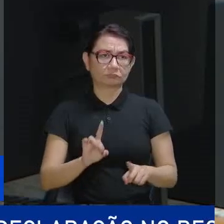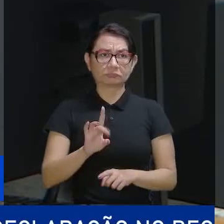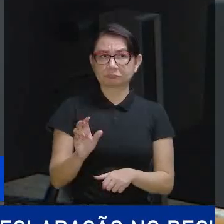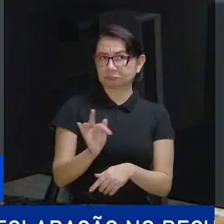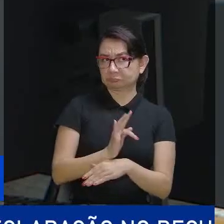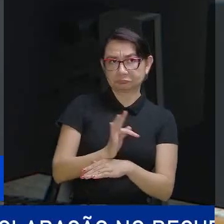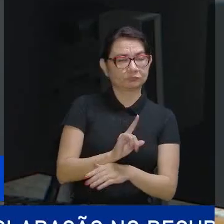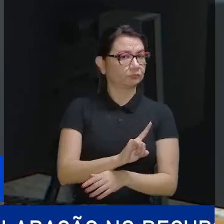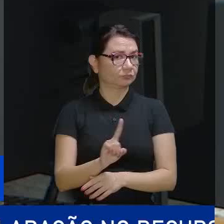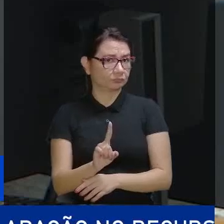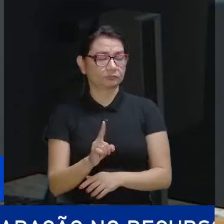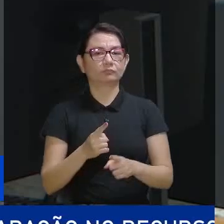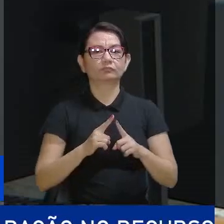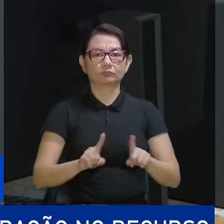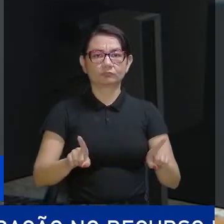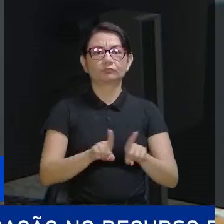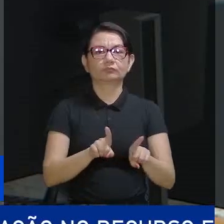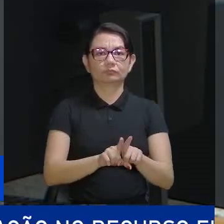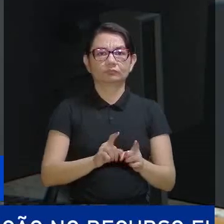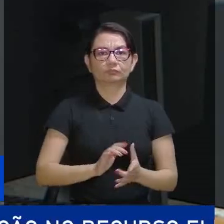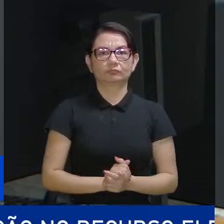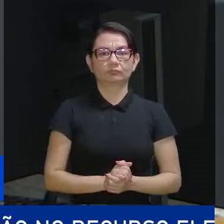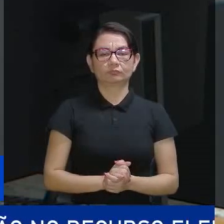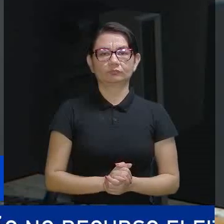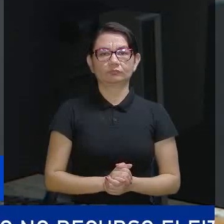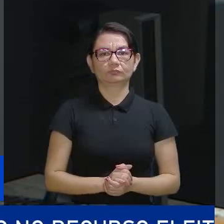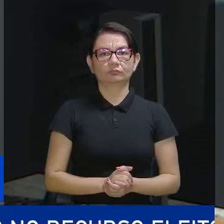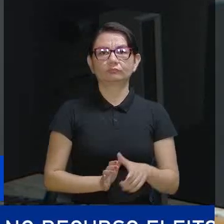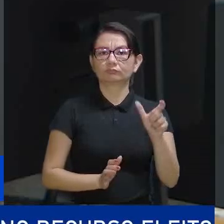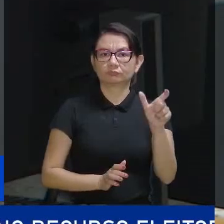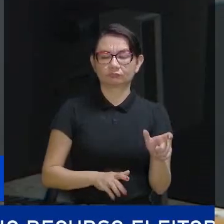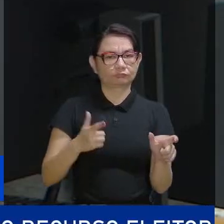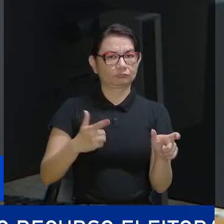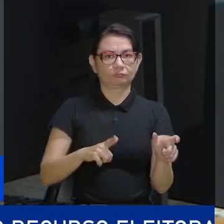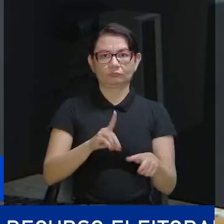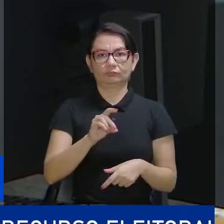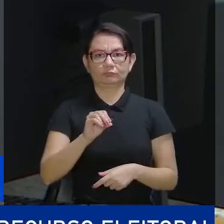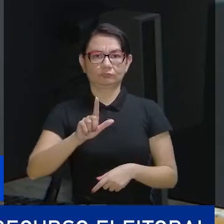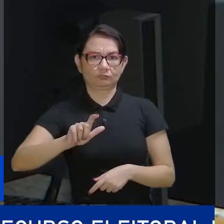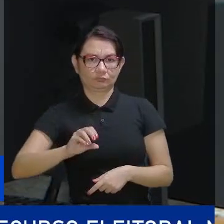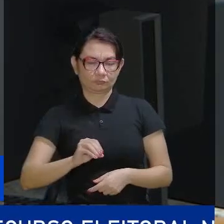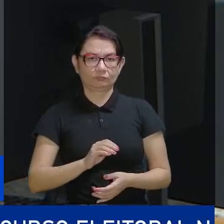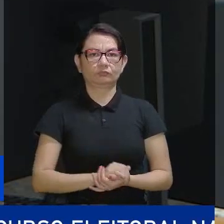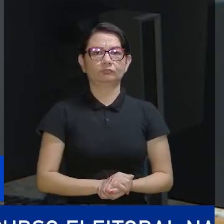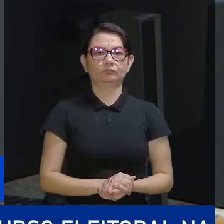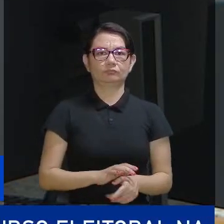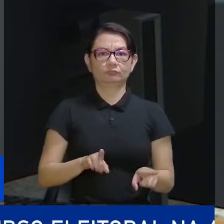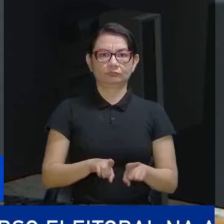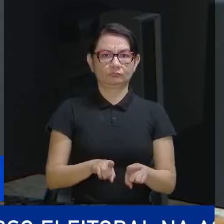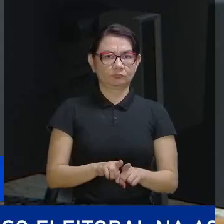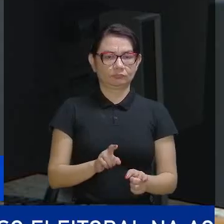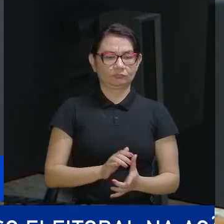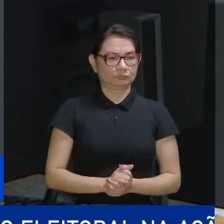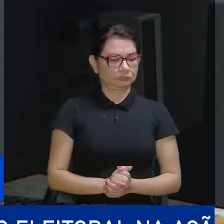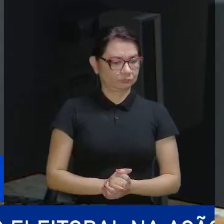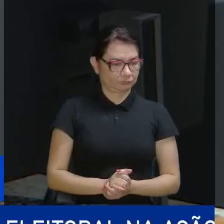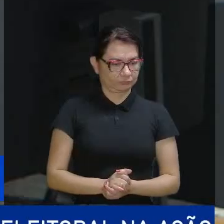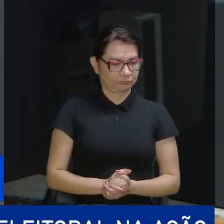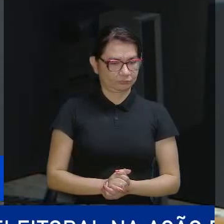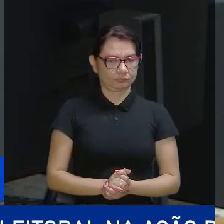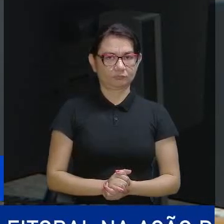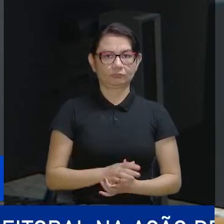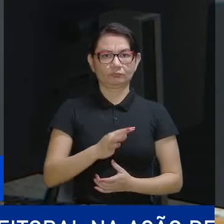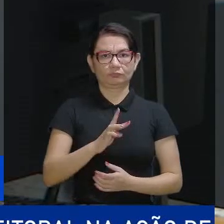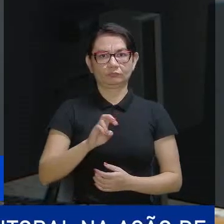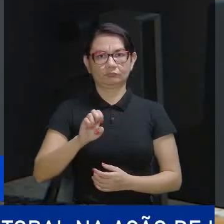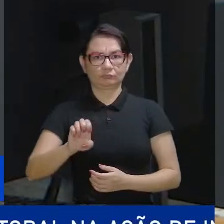formais. Outro assim, não prospera a alegação de inexistência do dolo ou conluio. A jurisprudência do TSE afirmou-se